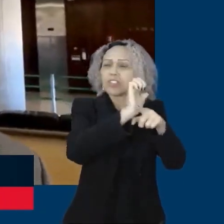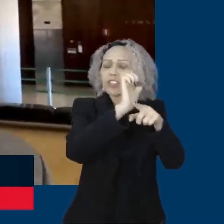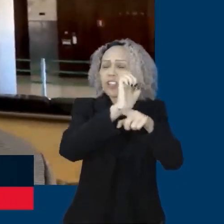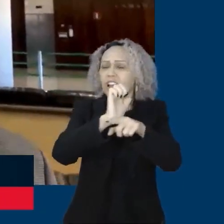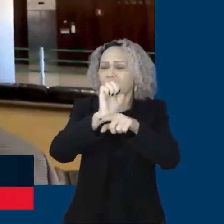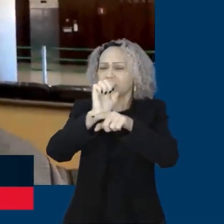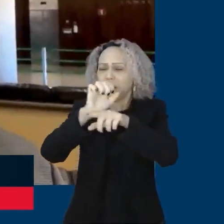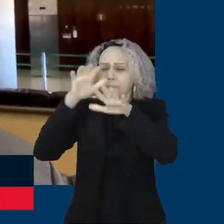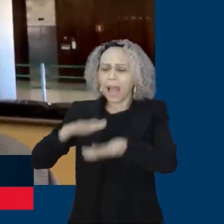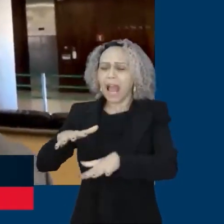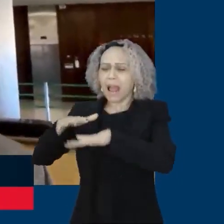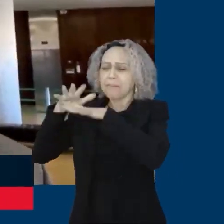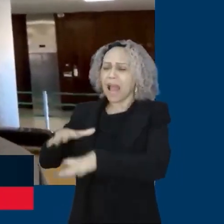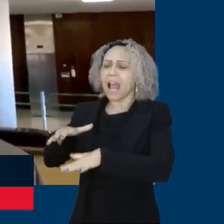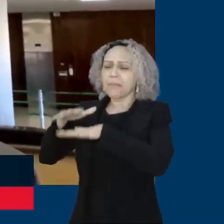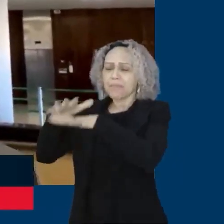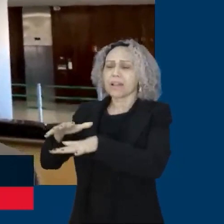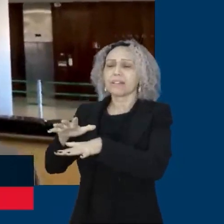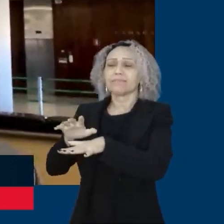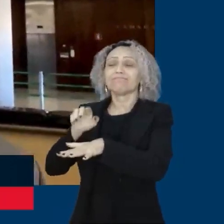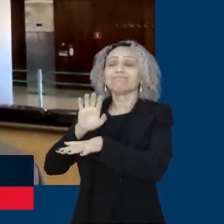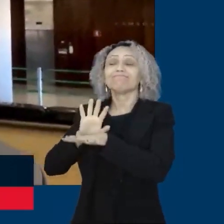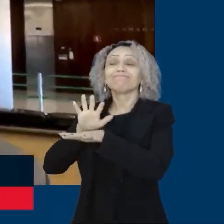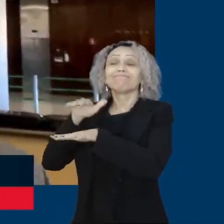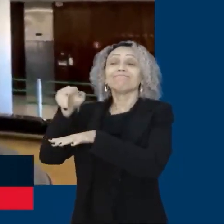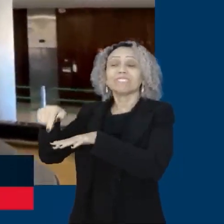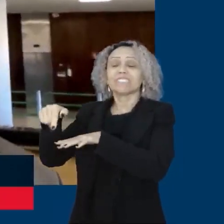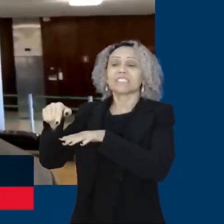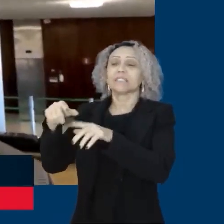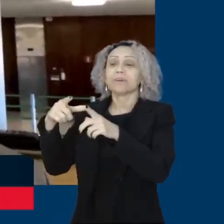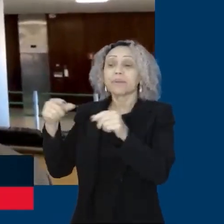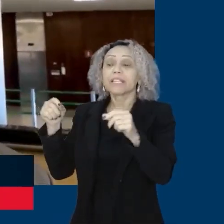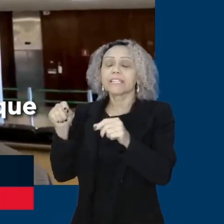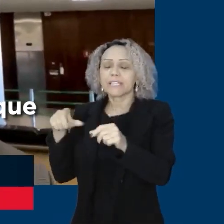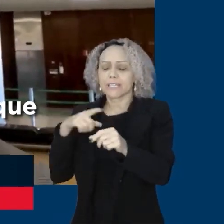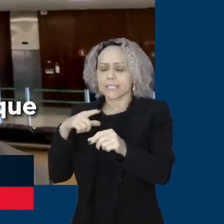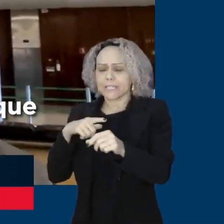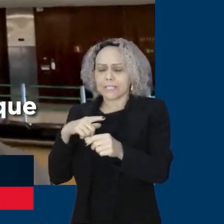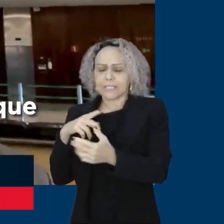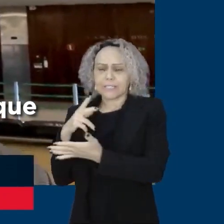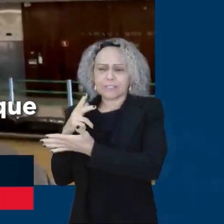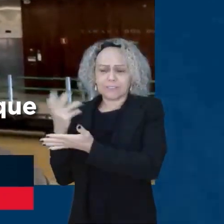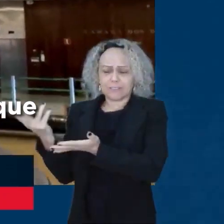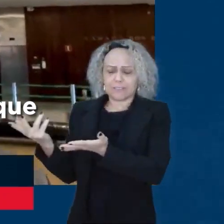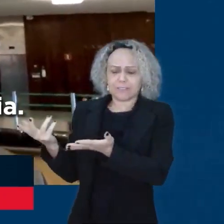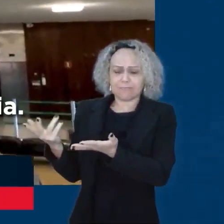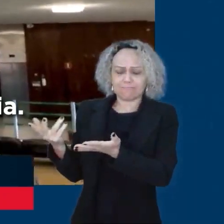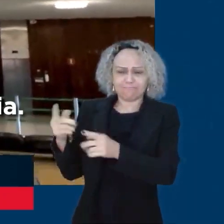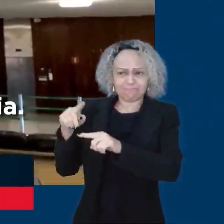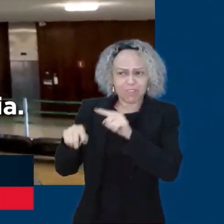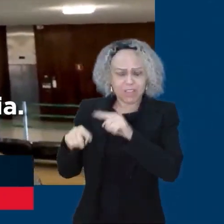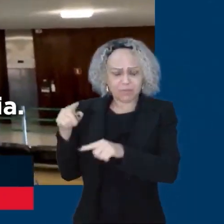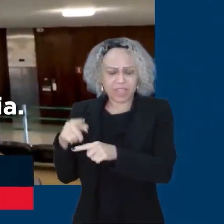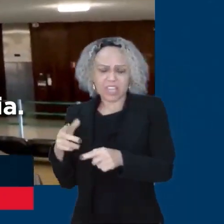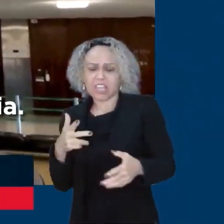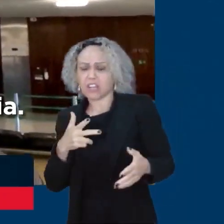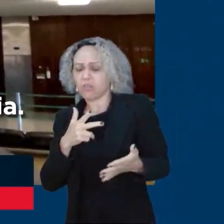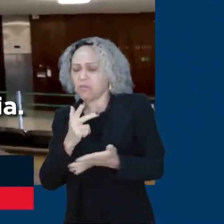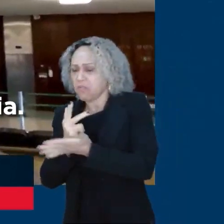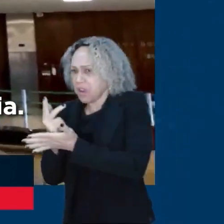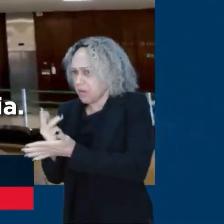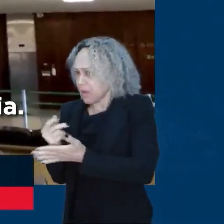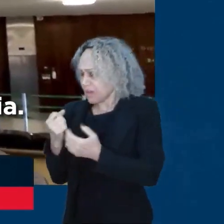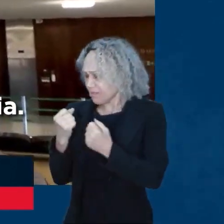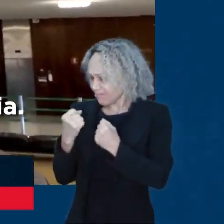armadas, com financiamento pesado e com o intuito do golpe. Tudo isso que eu estou dizendo é o que a ABIN escreveu